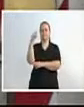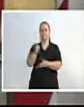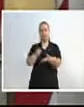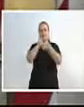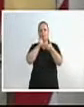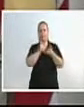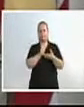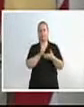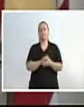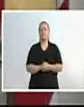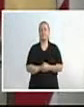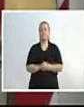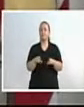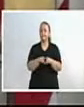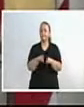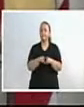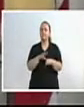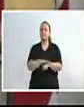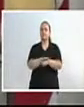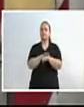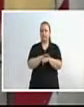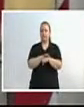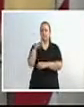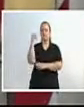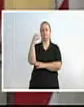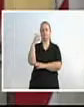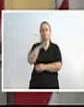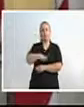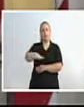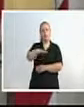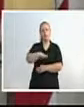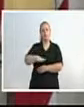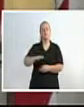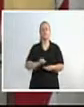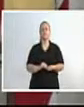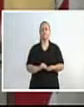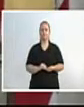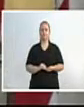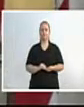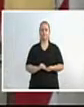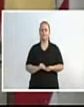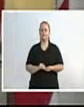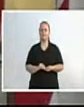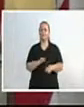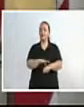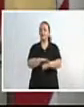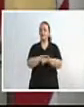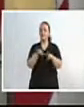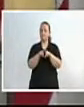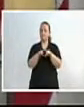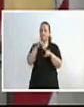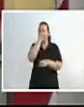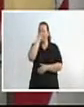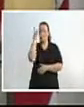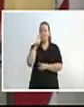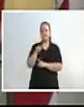Desenvolvimento Econômico, também vai dar segurança, a instalação no semáforo ali daria também a segurança para os usuários da rua 7 de Maia,